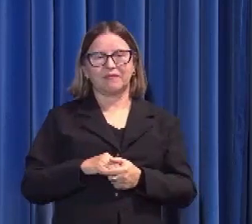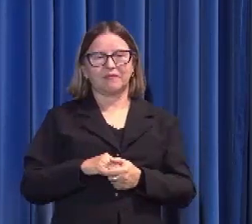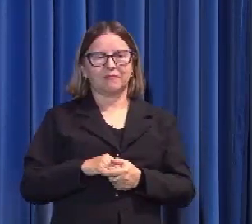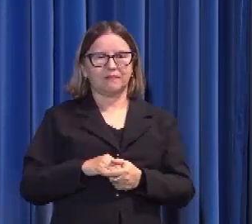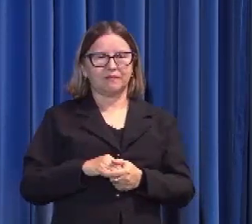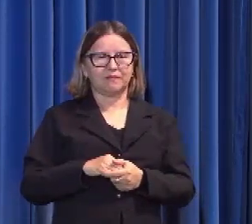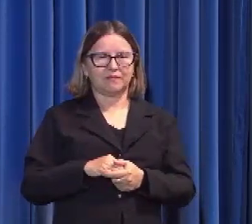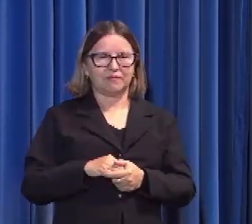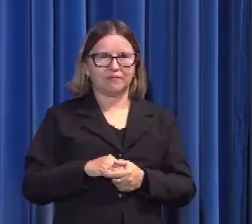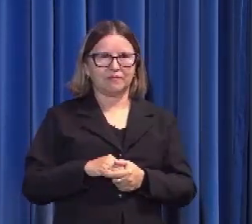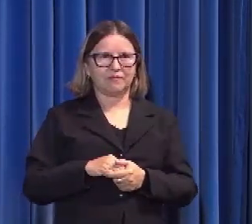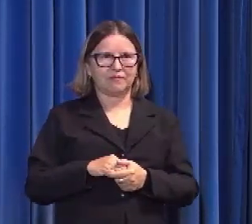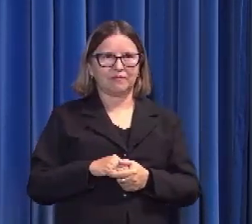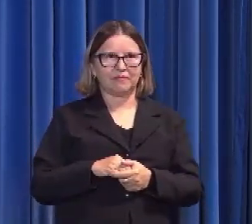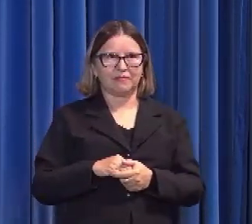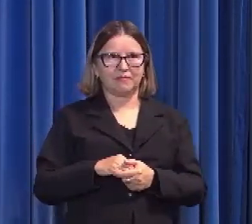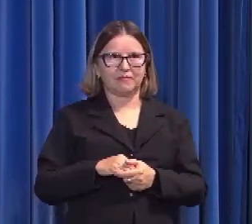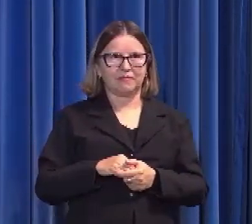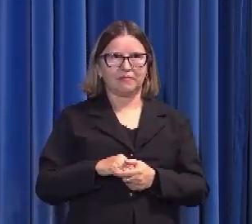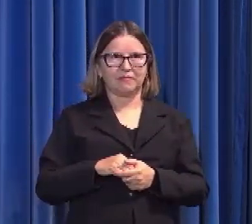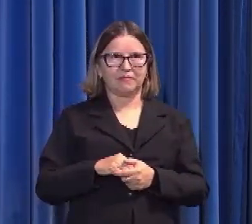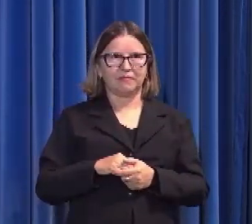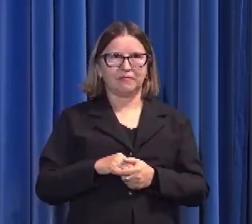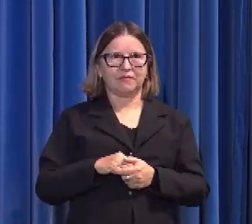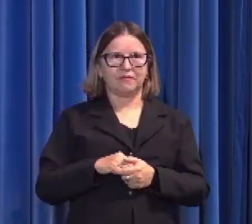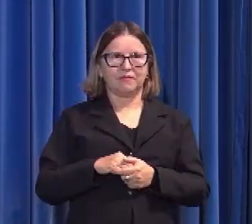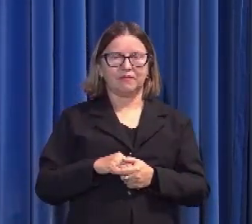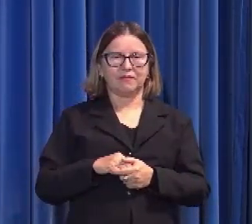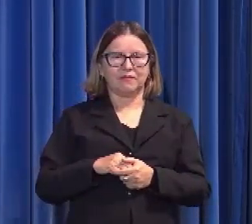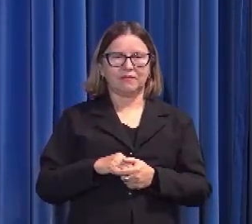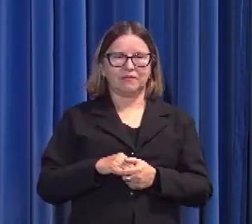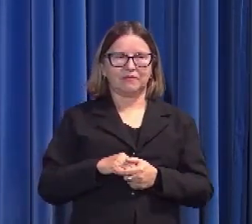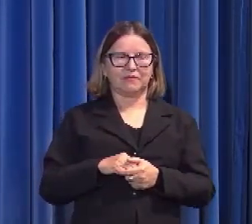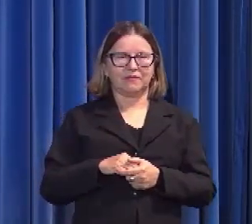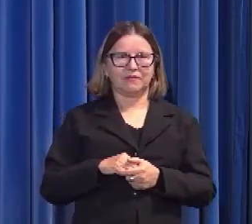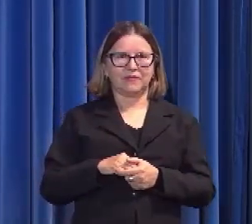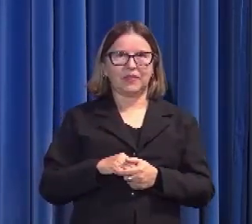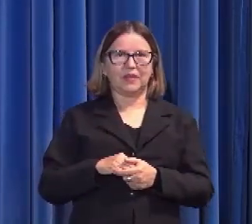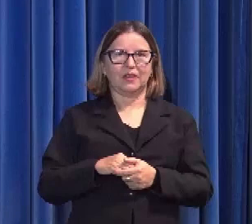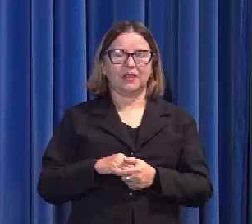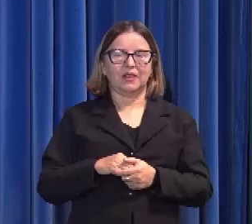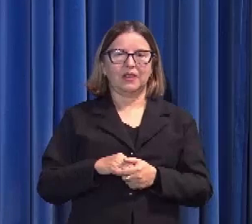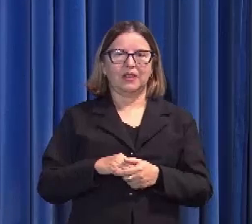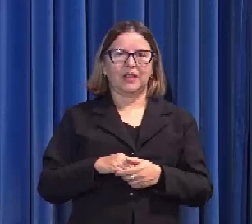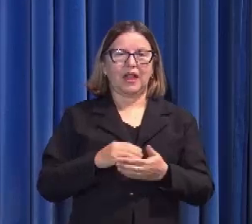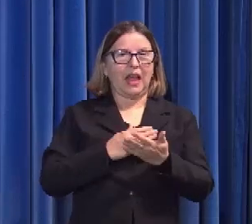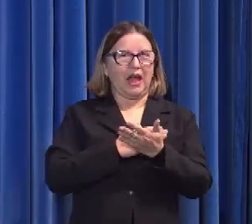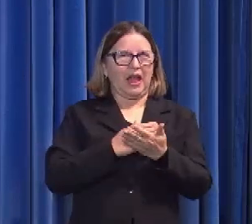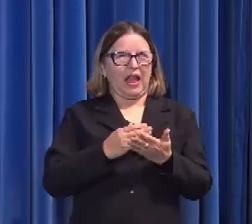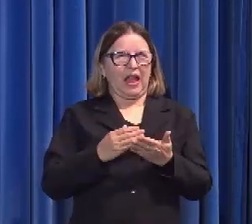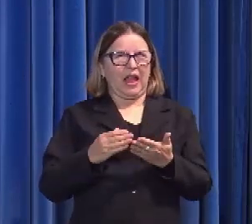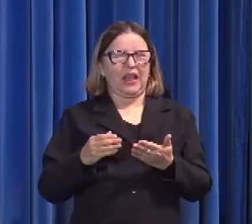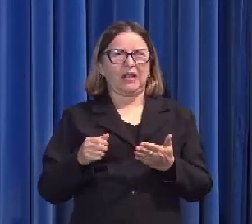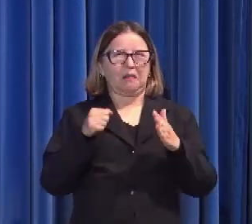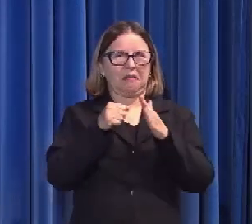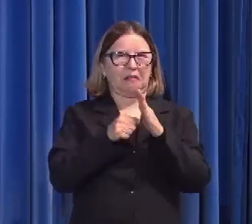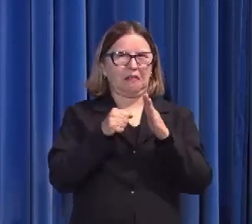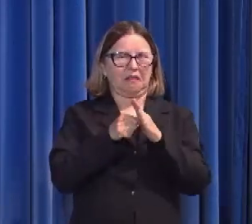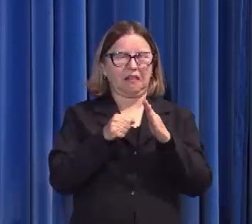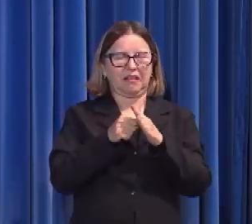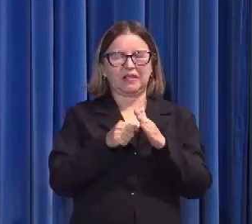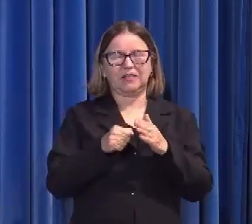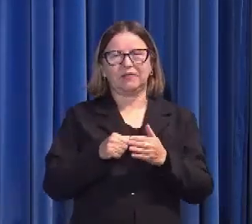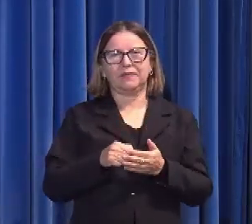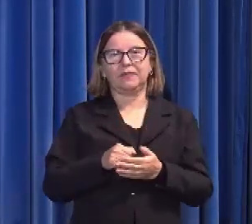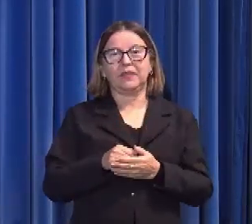bom então e as competições geram disputas e desgastes que Jesus ia